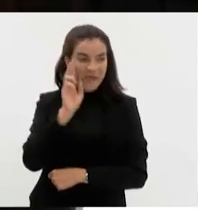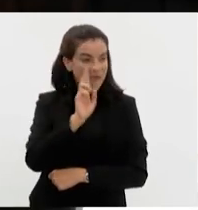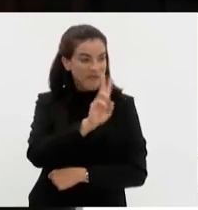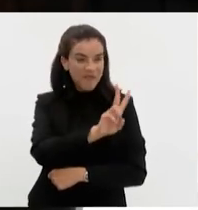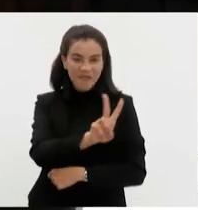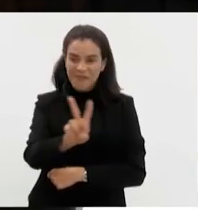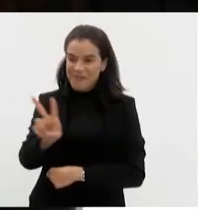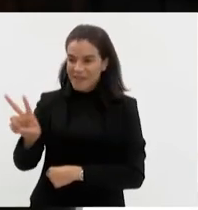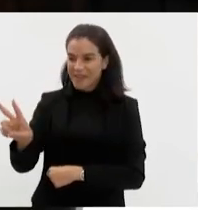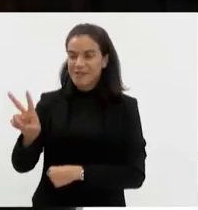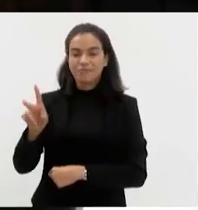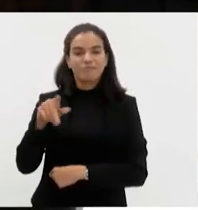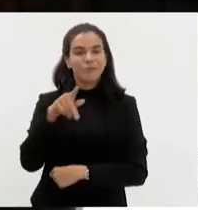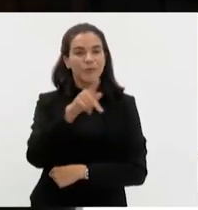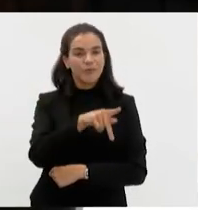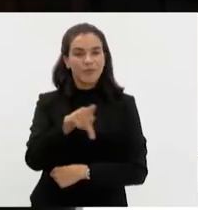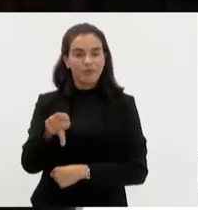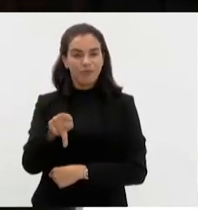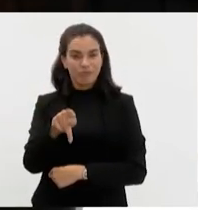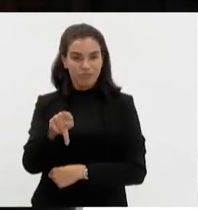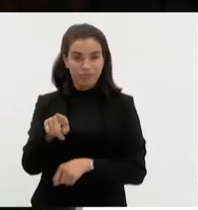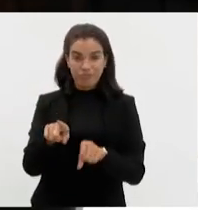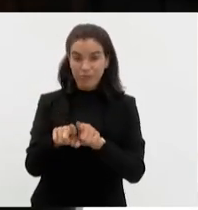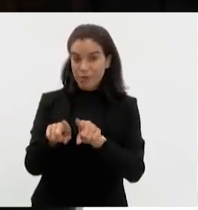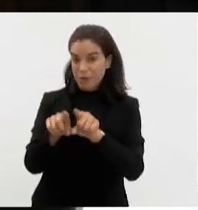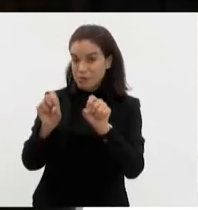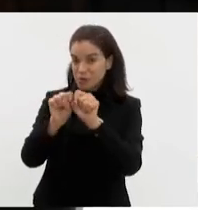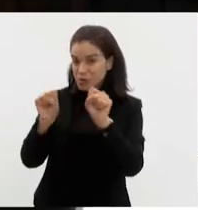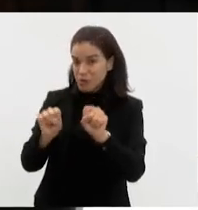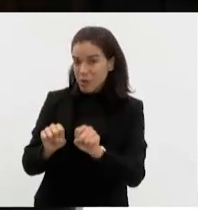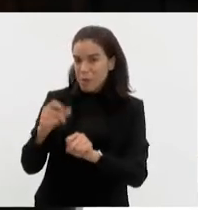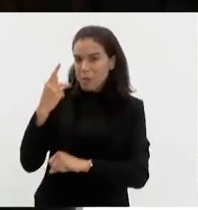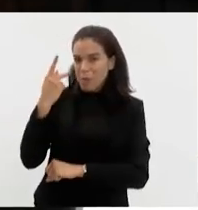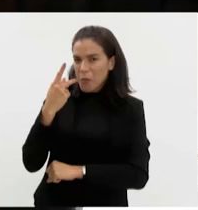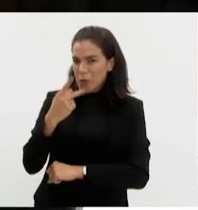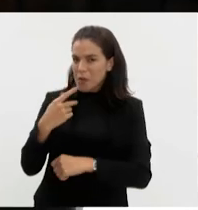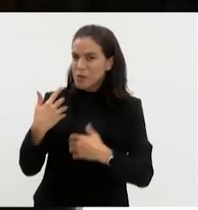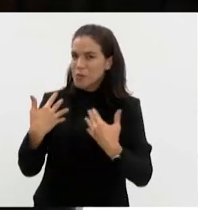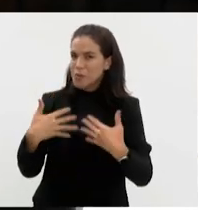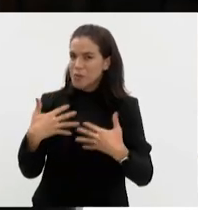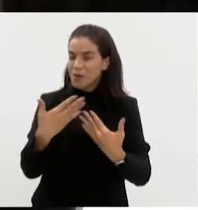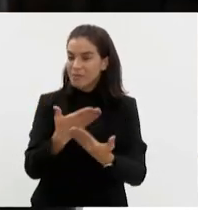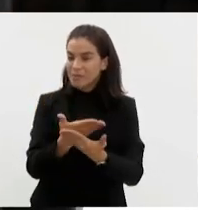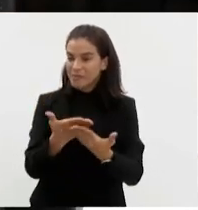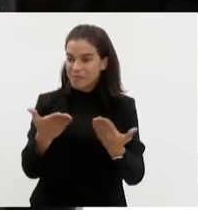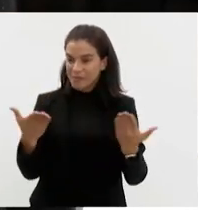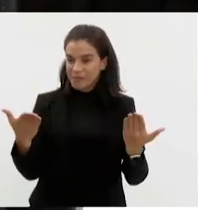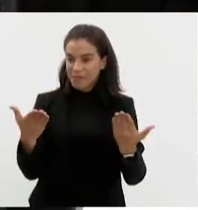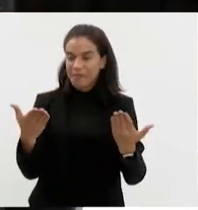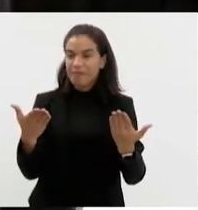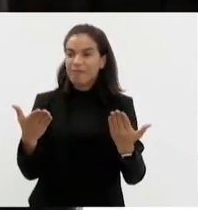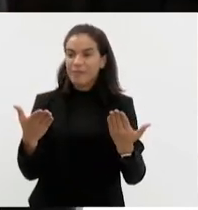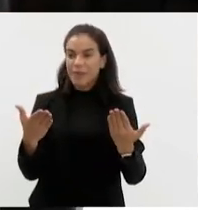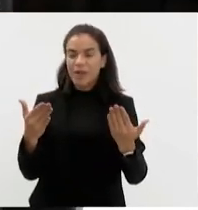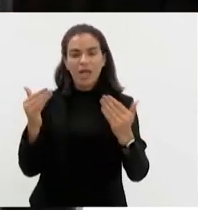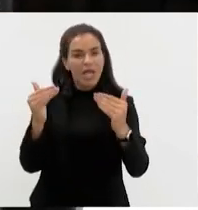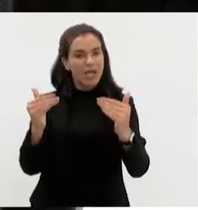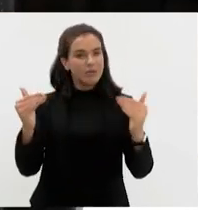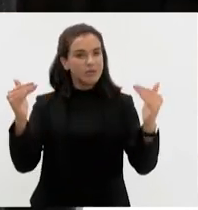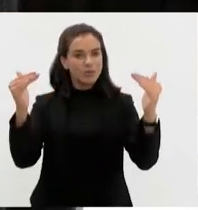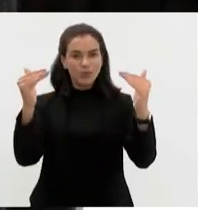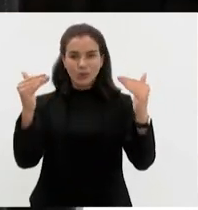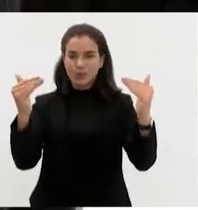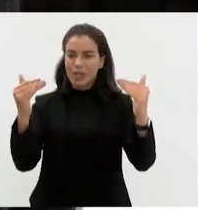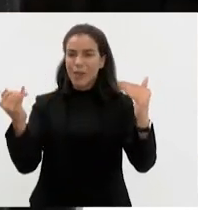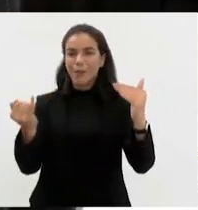e professores também o sistema político em peso aqui eh é grandioso é